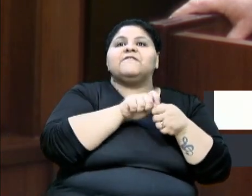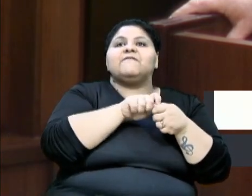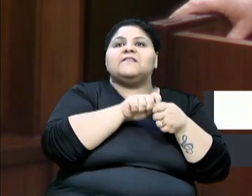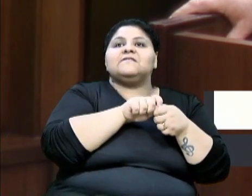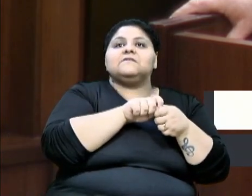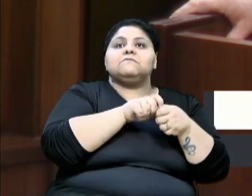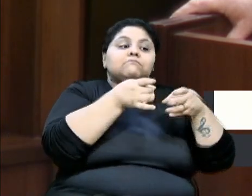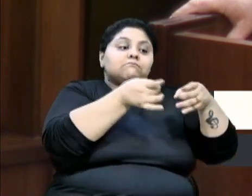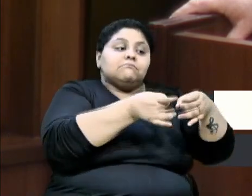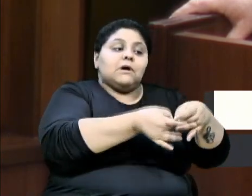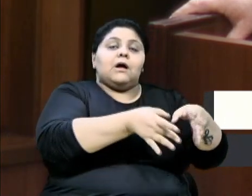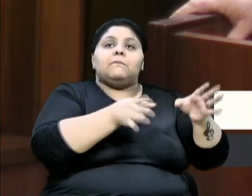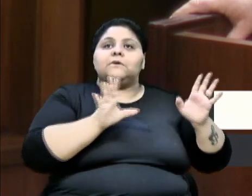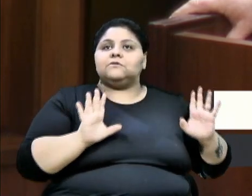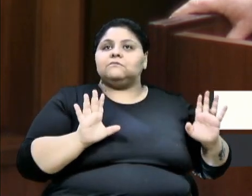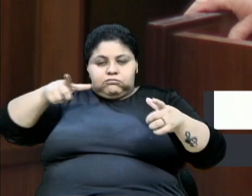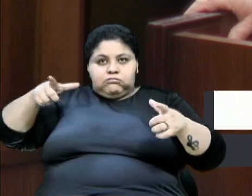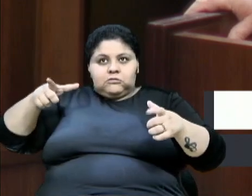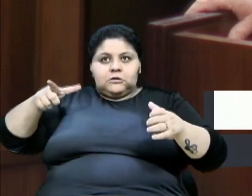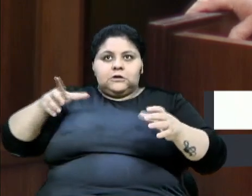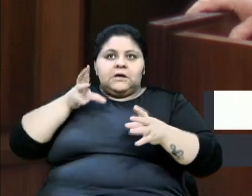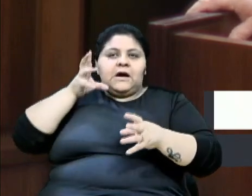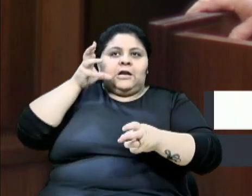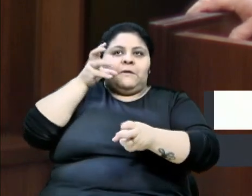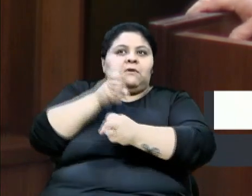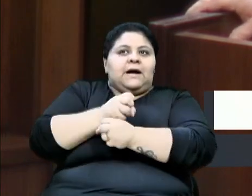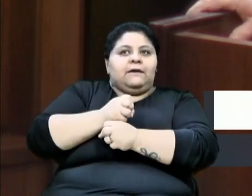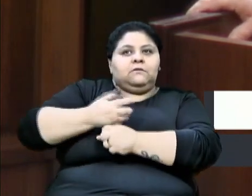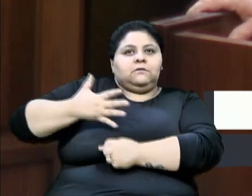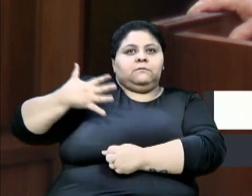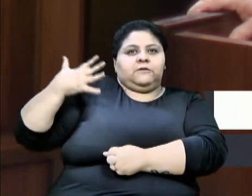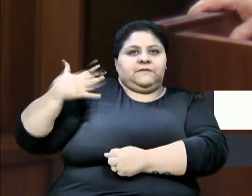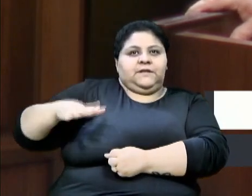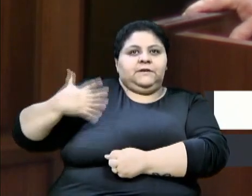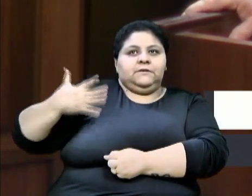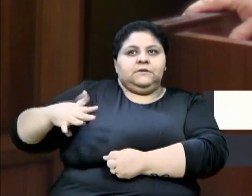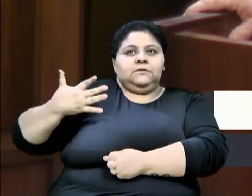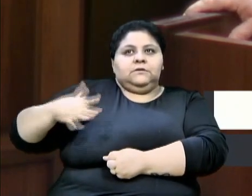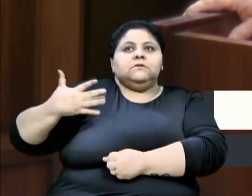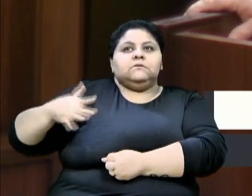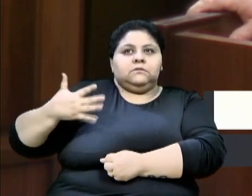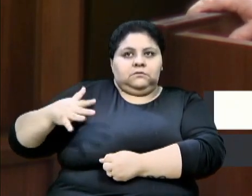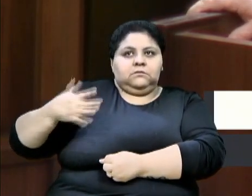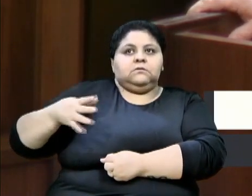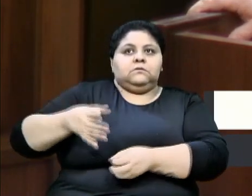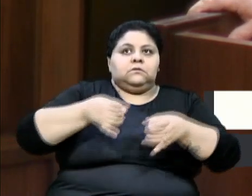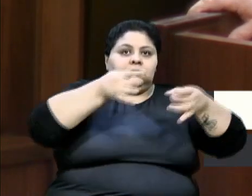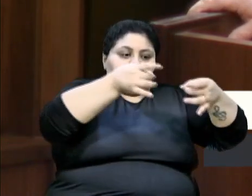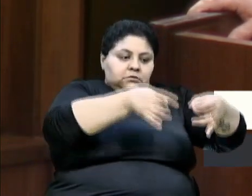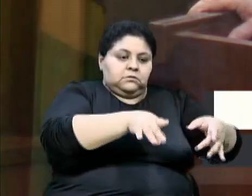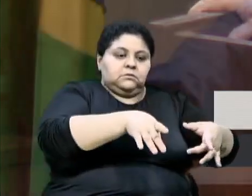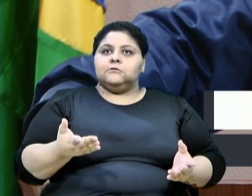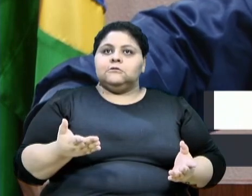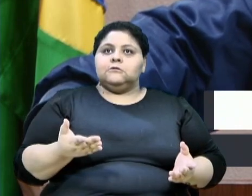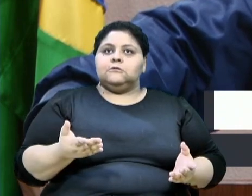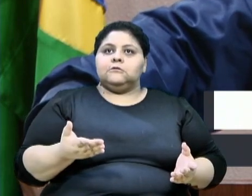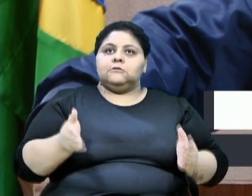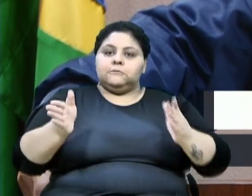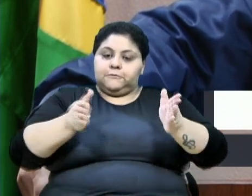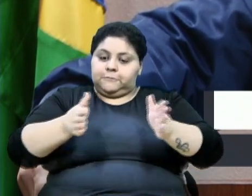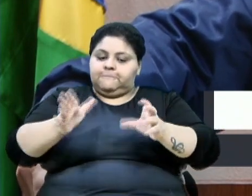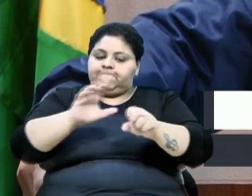né, pelo bem, né, de uma situação. Acho que a gente não deve criar uma animosidade, meu amigo Slaviero, que está aqui